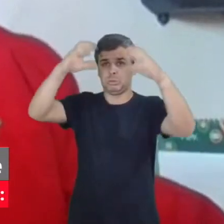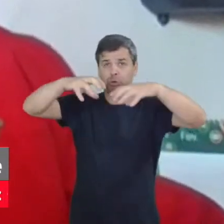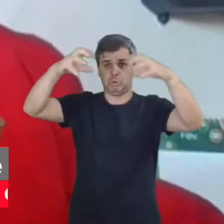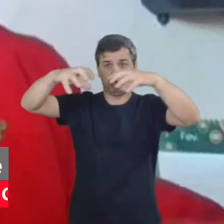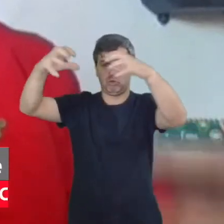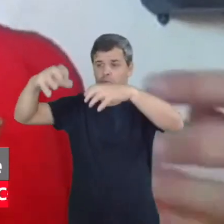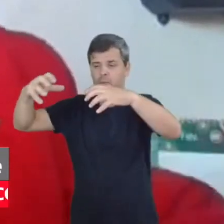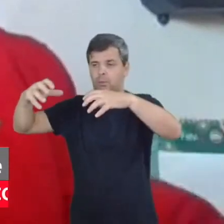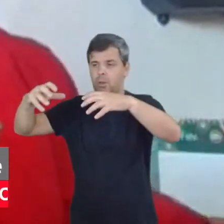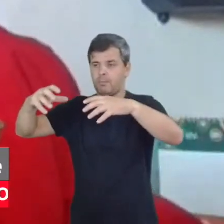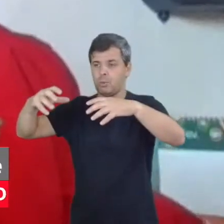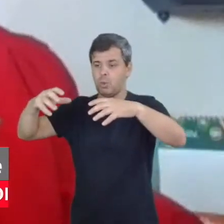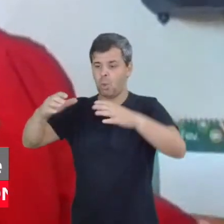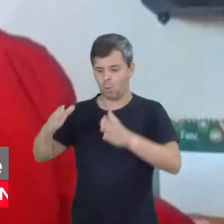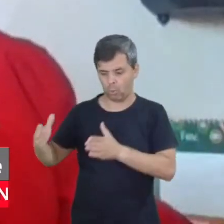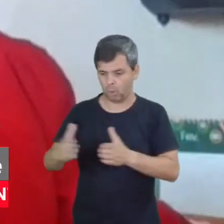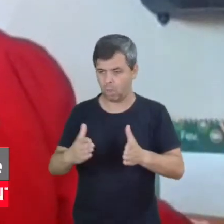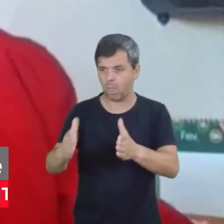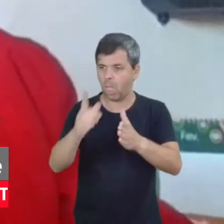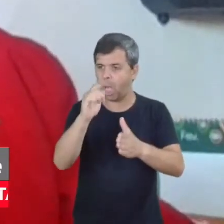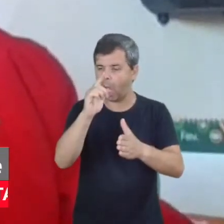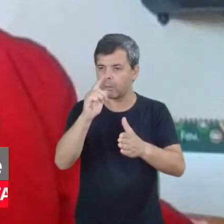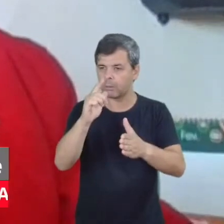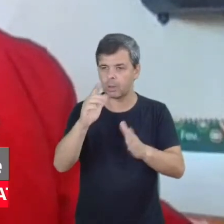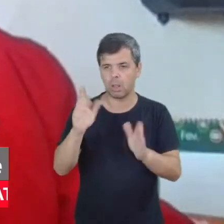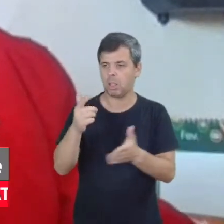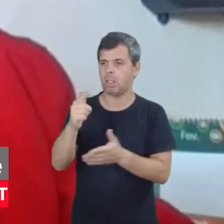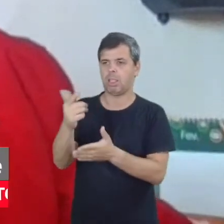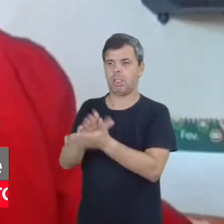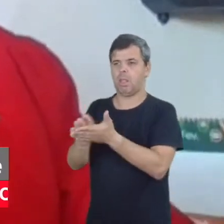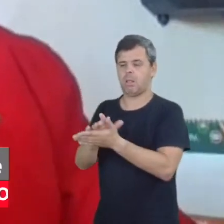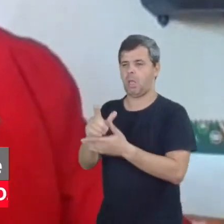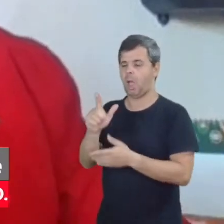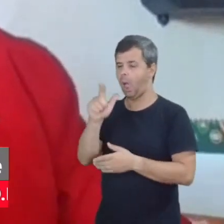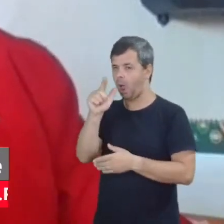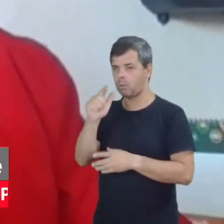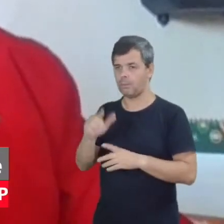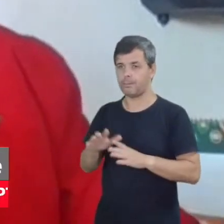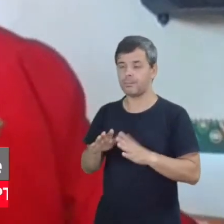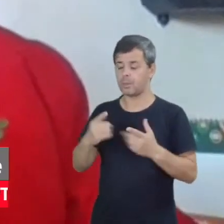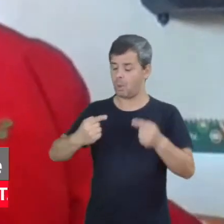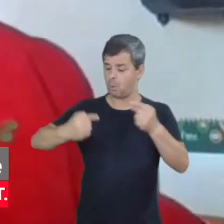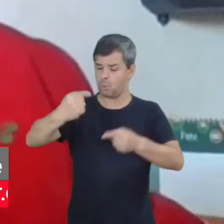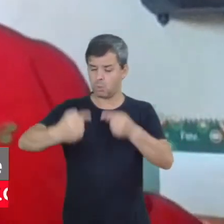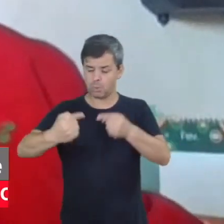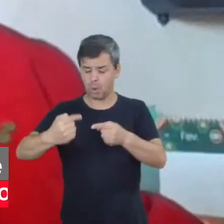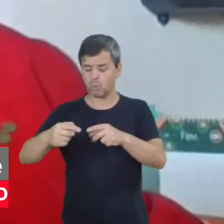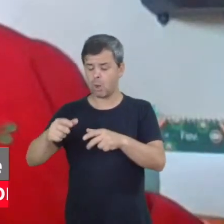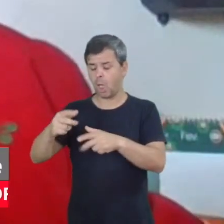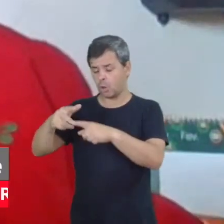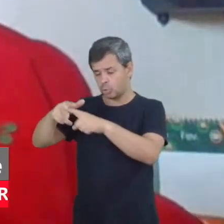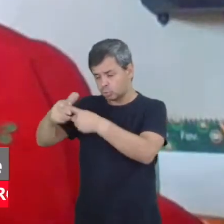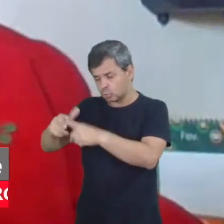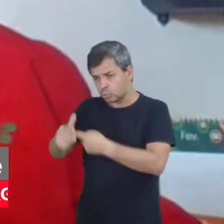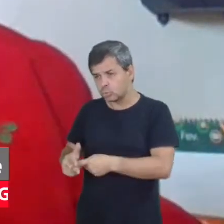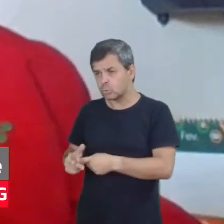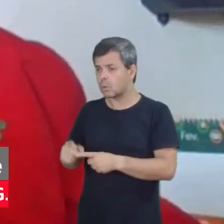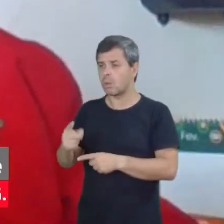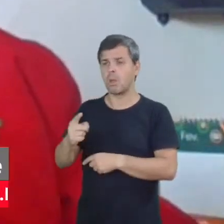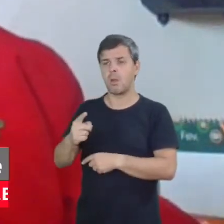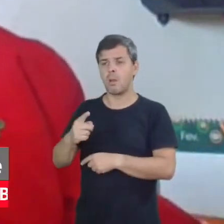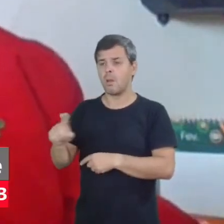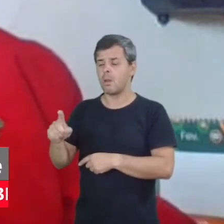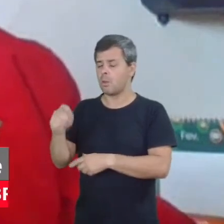água que consegue absorver ao longo do seu uso. Então, o debate de reconstrução não